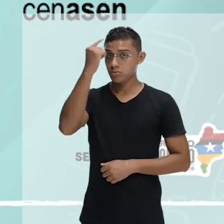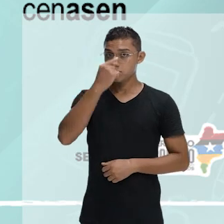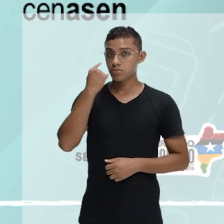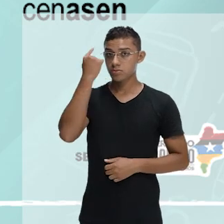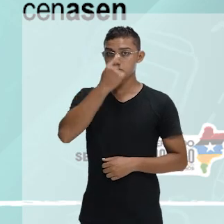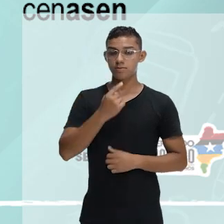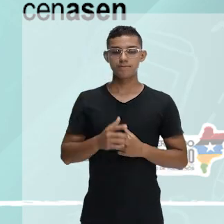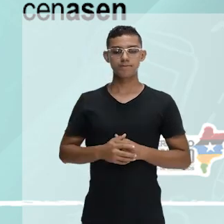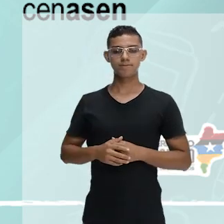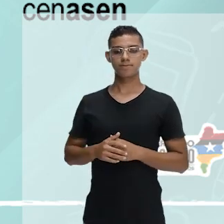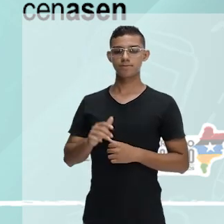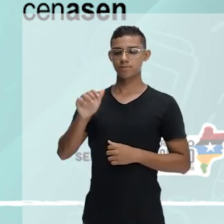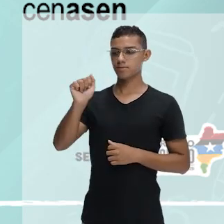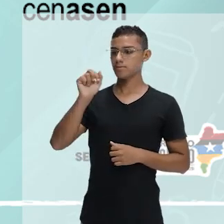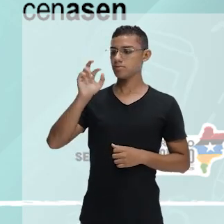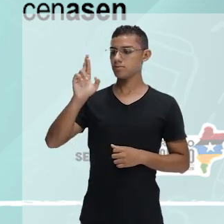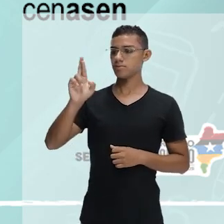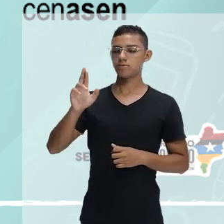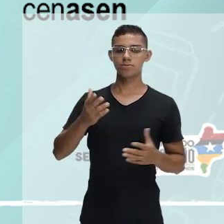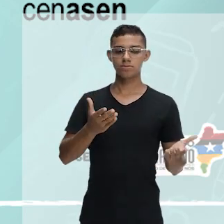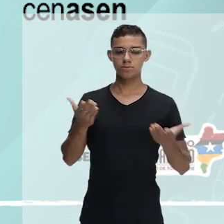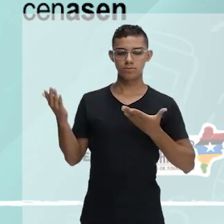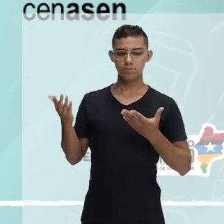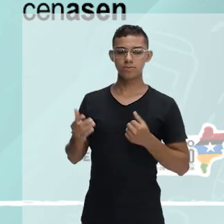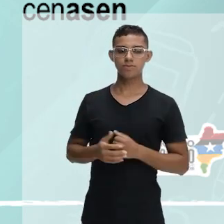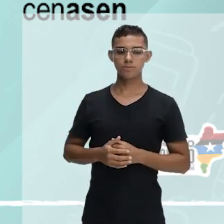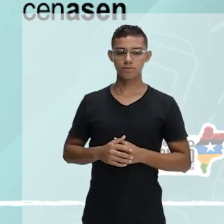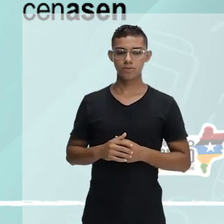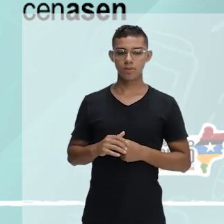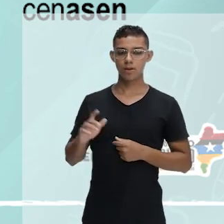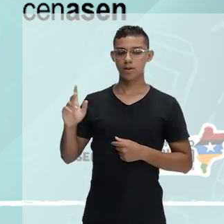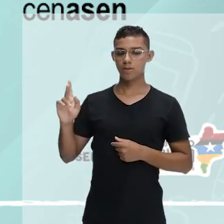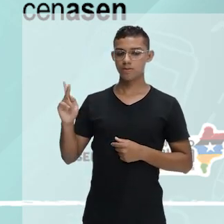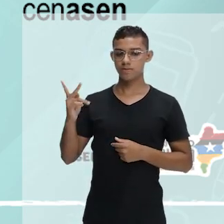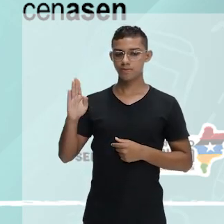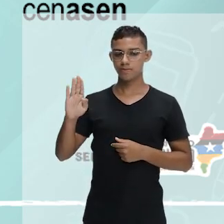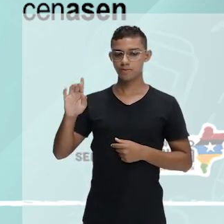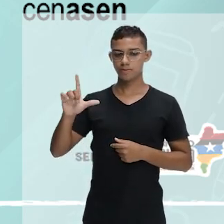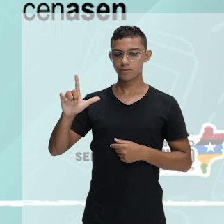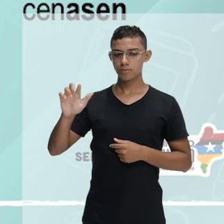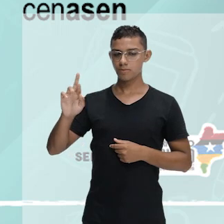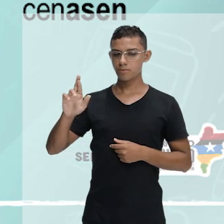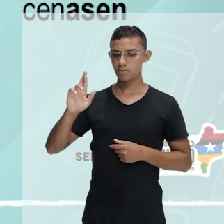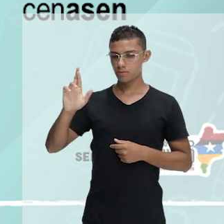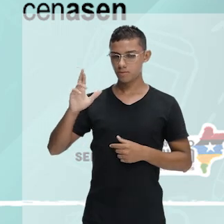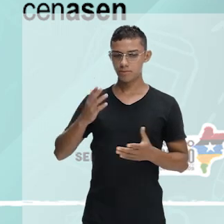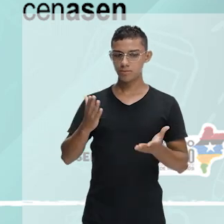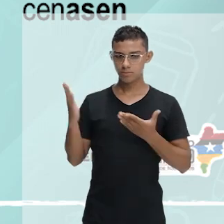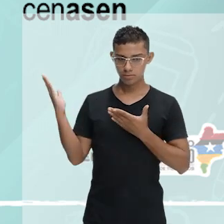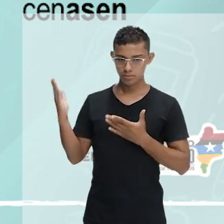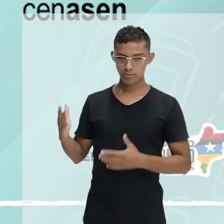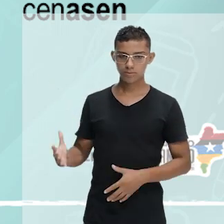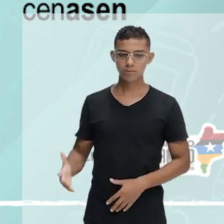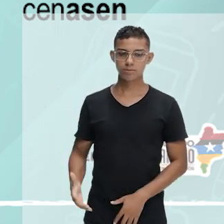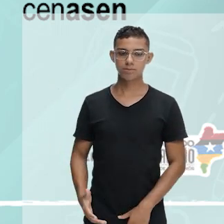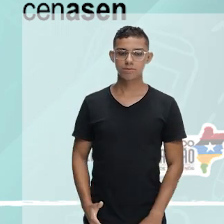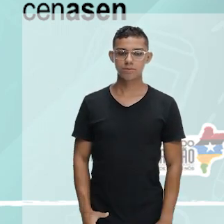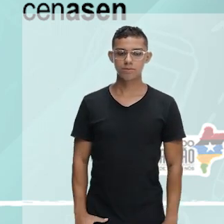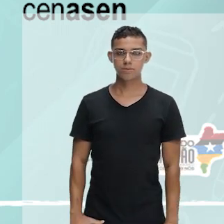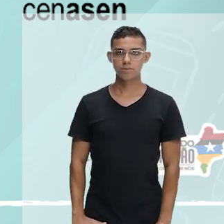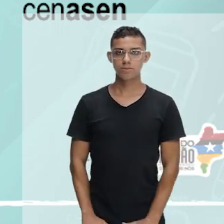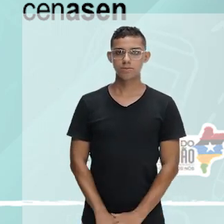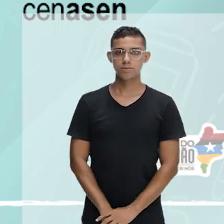com a terminação AR, como é que fica? Hablase, yo hablase, tú